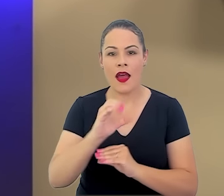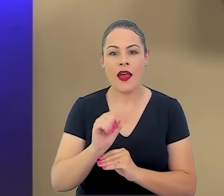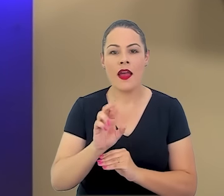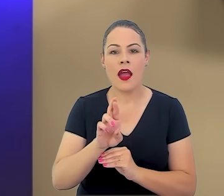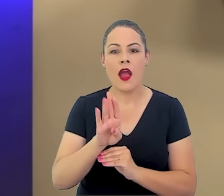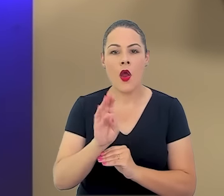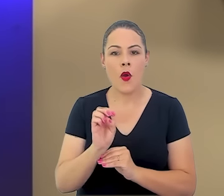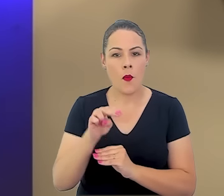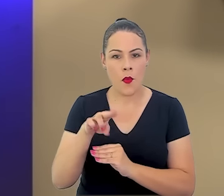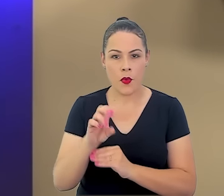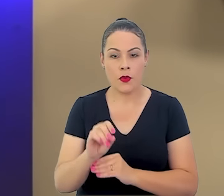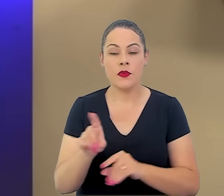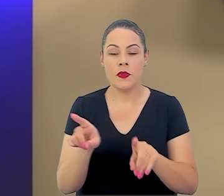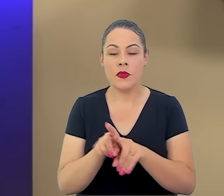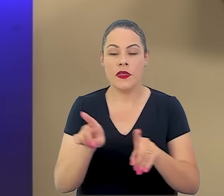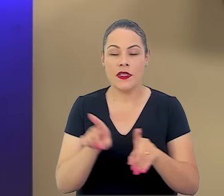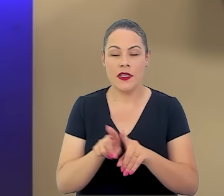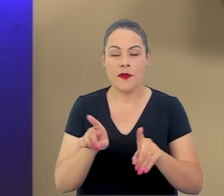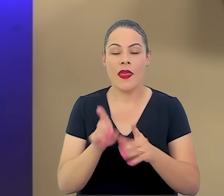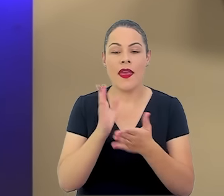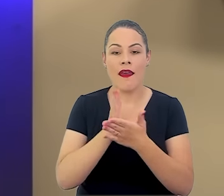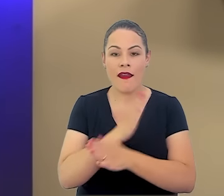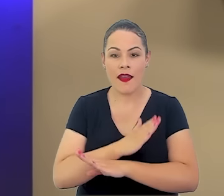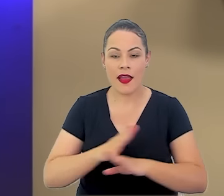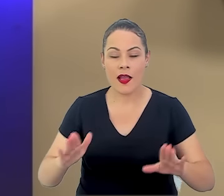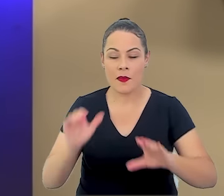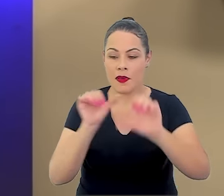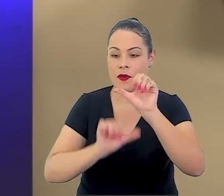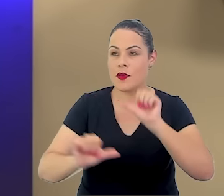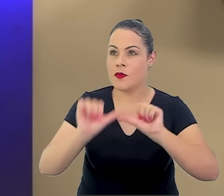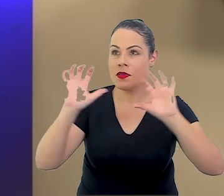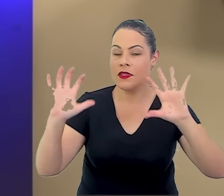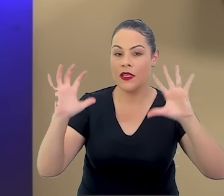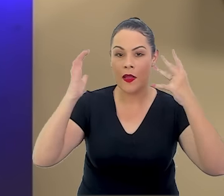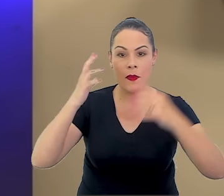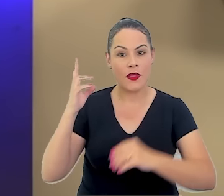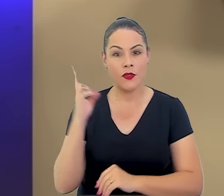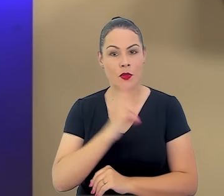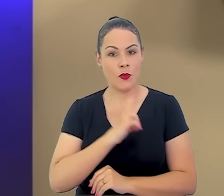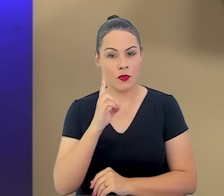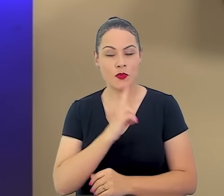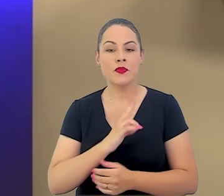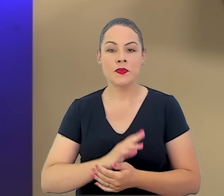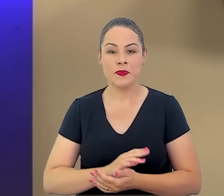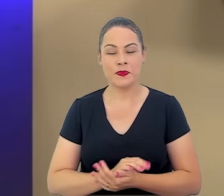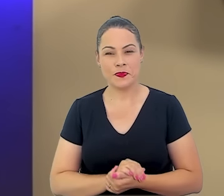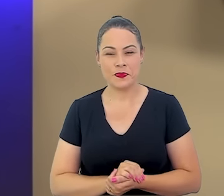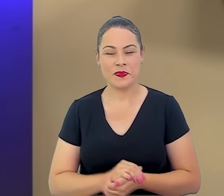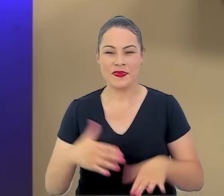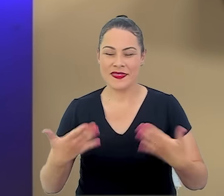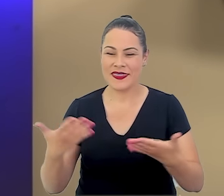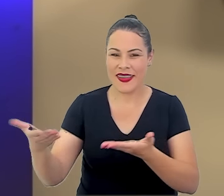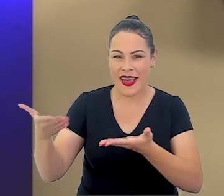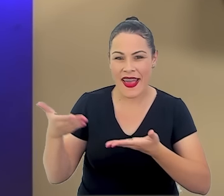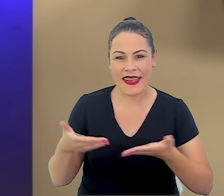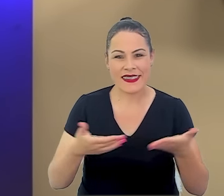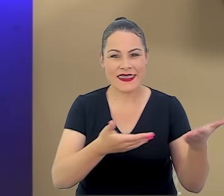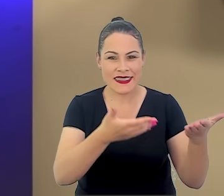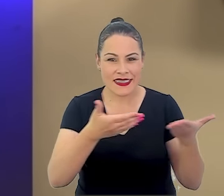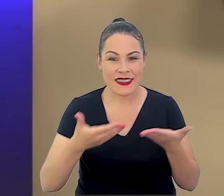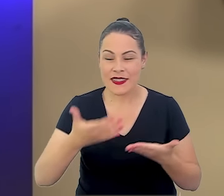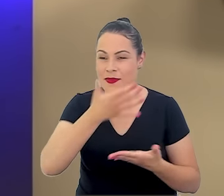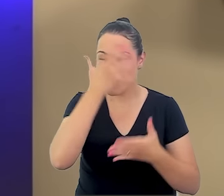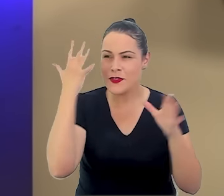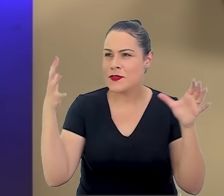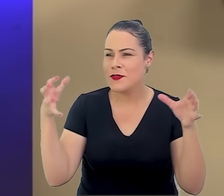o combate às mudanças climáticas, que é tão urgente. Eu recebo o time aqui, é